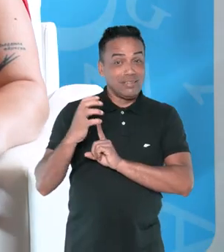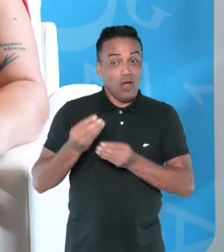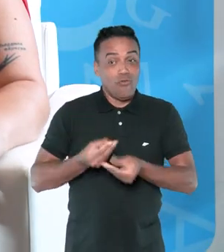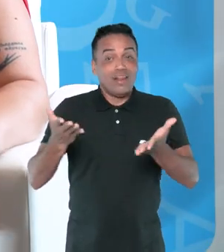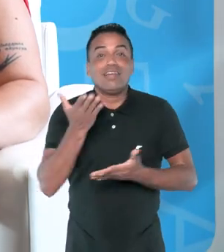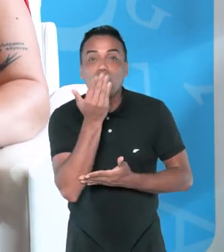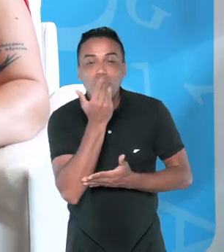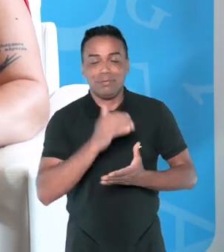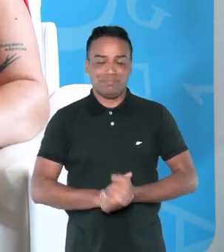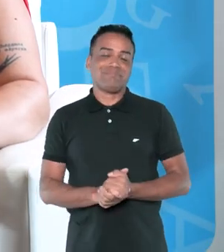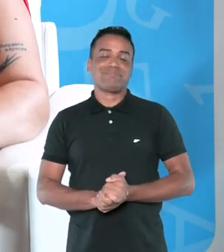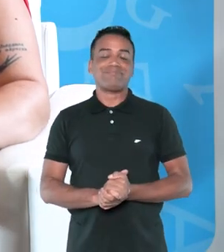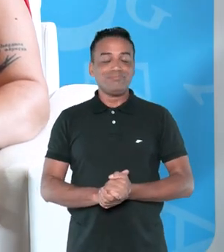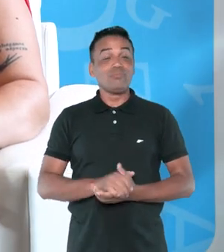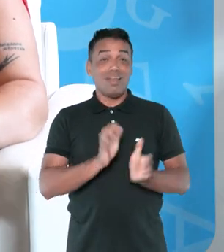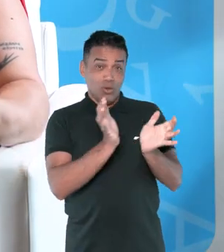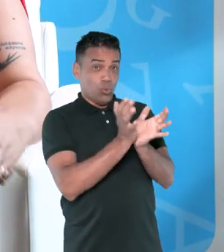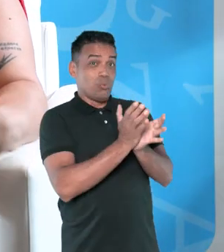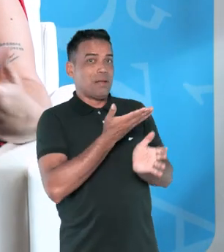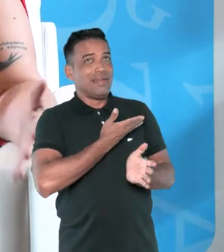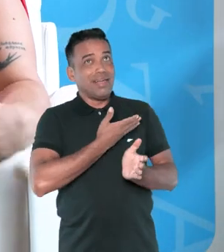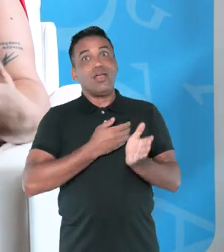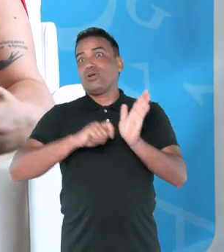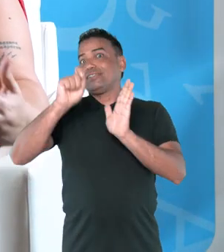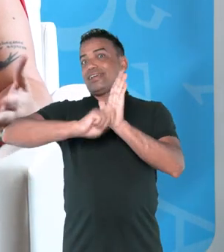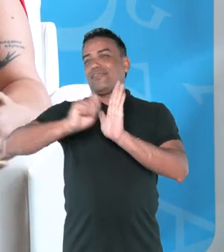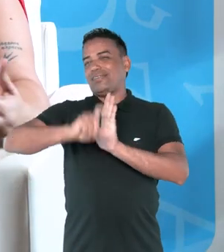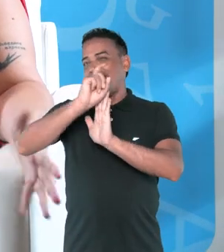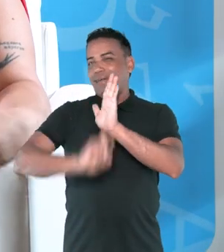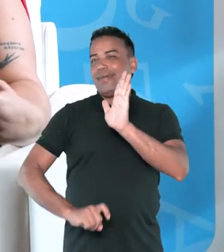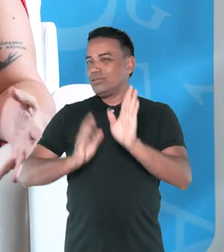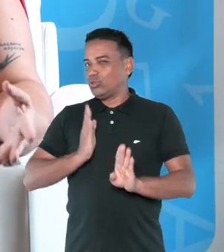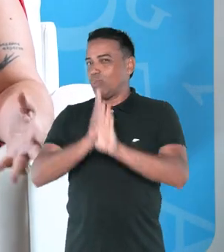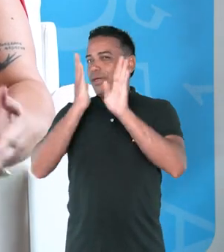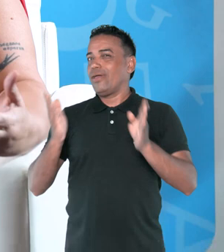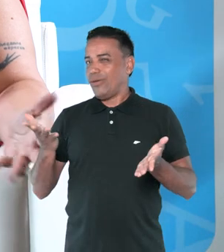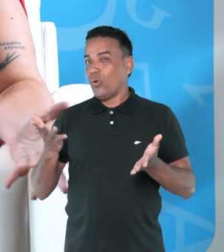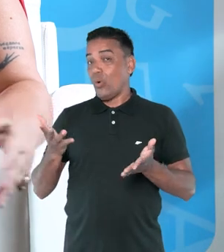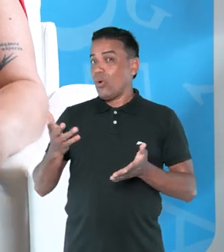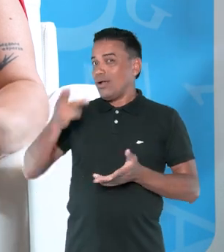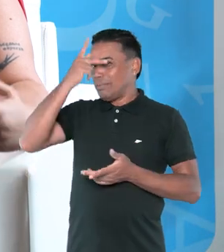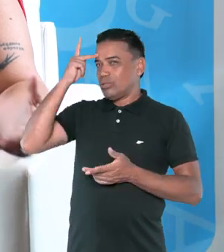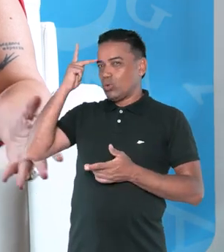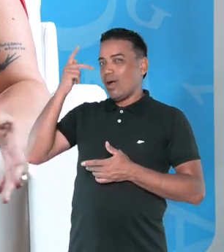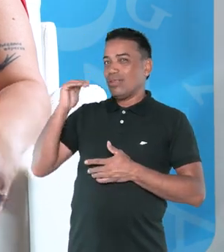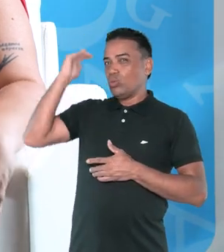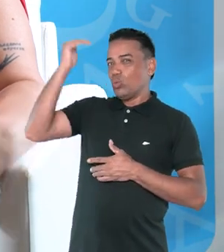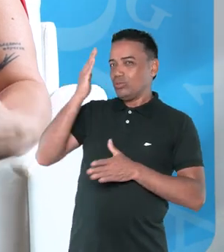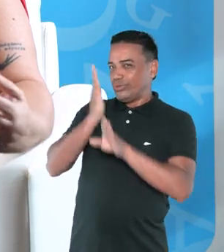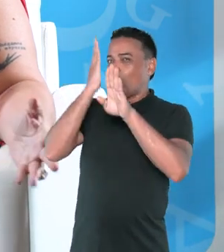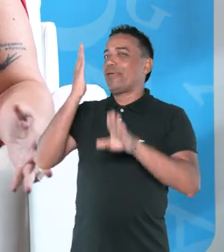oferecendo comida. E eu fiquei fazendo essas redações, descobriram que eu estava fazendo essas redações,